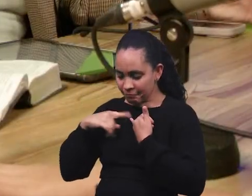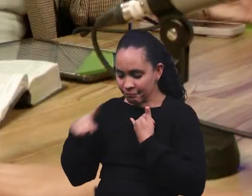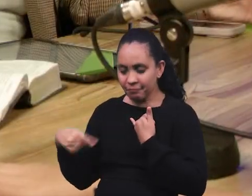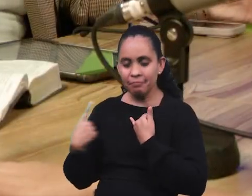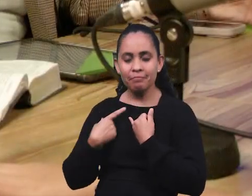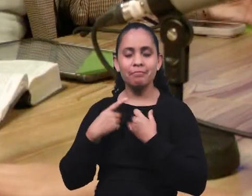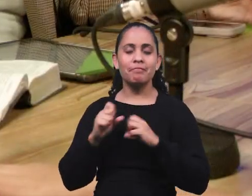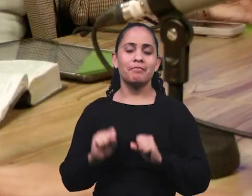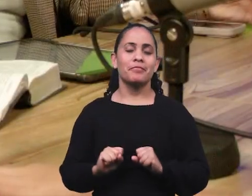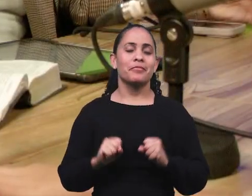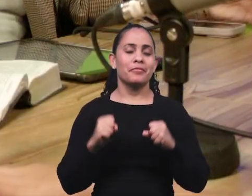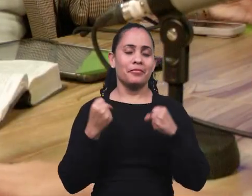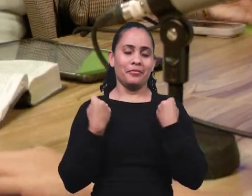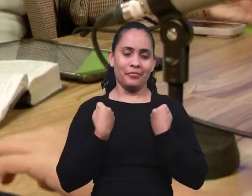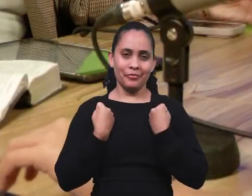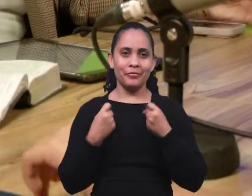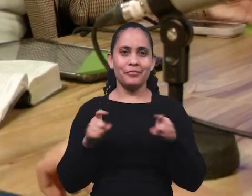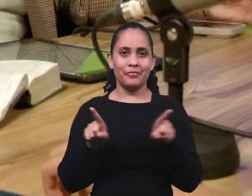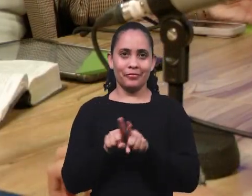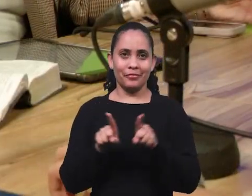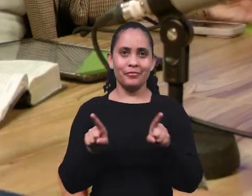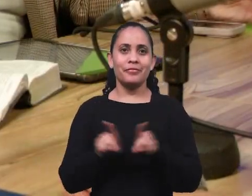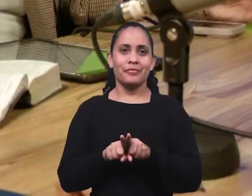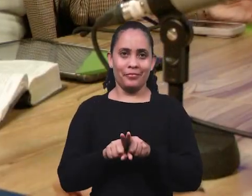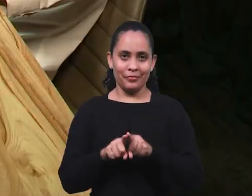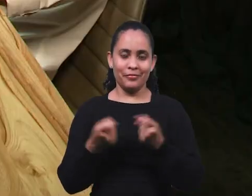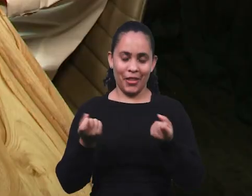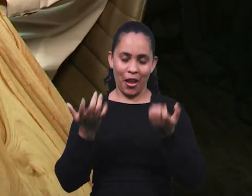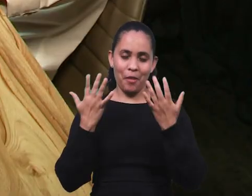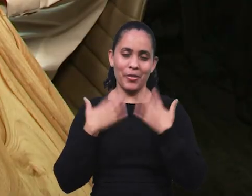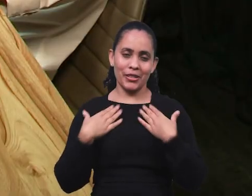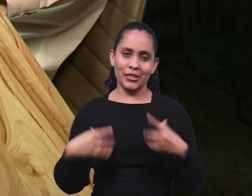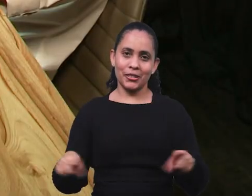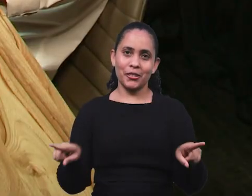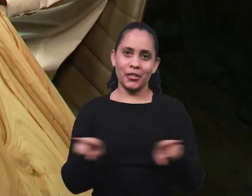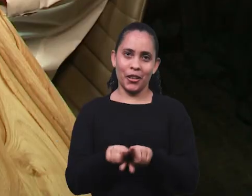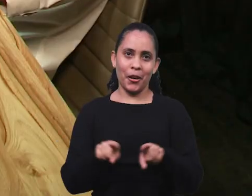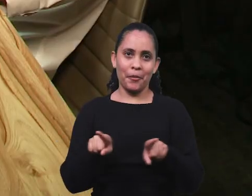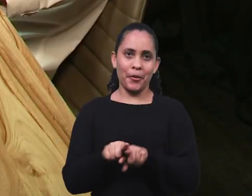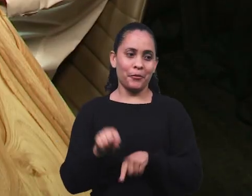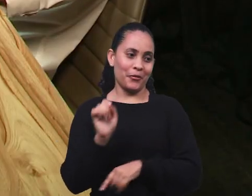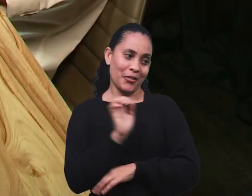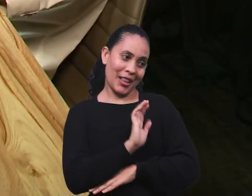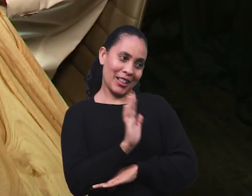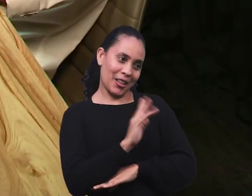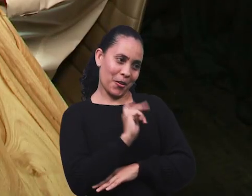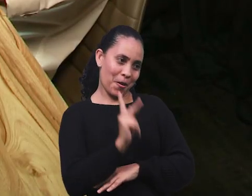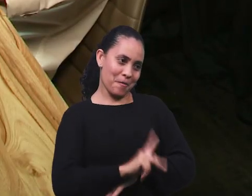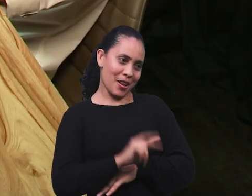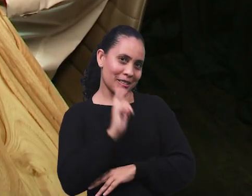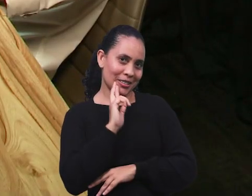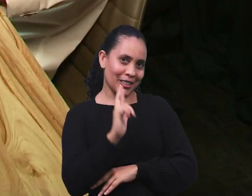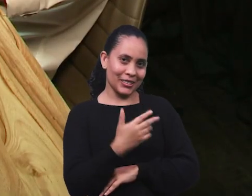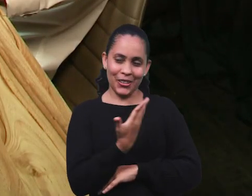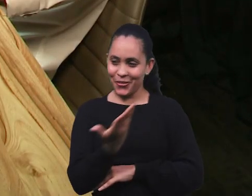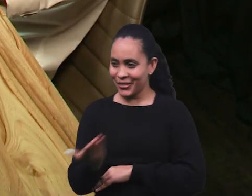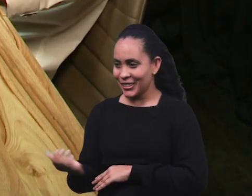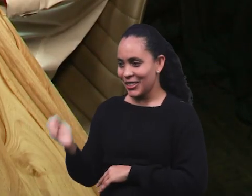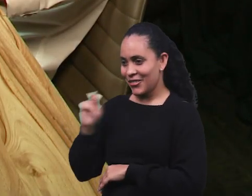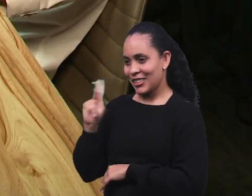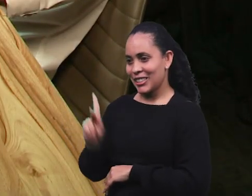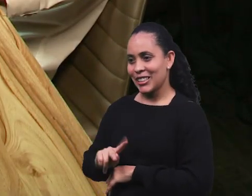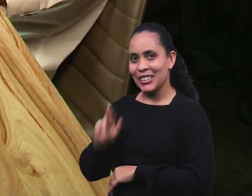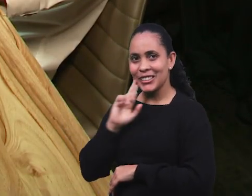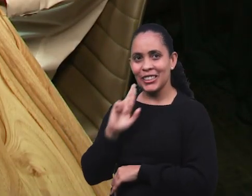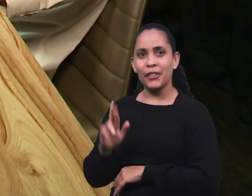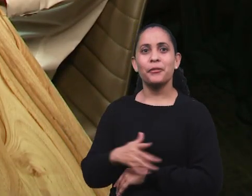para a gente aqui dentro do Conversa de Adolescente, a gente também é muito edificado. Então, me despeço de você, Vanessa, com a paz do Senhor Jesus, e de